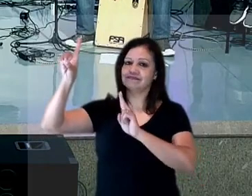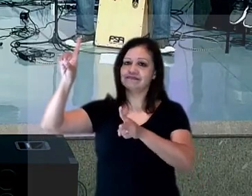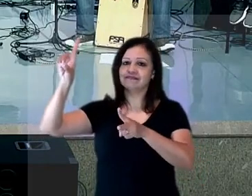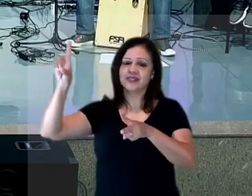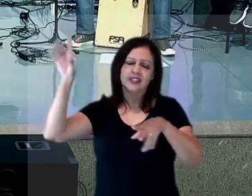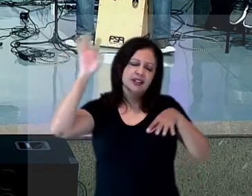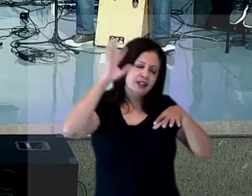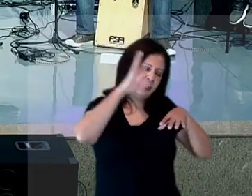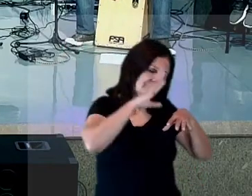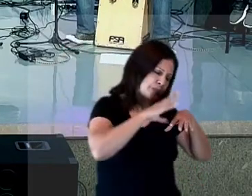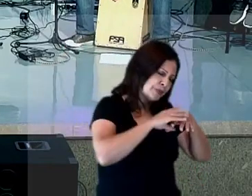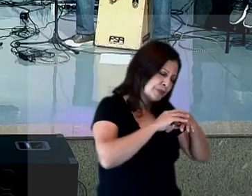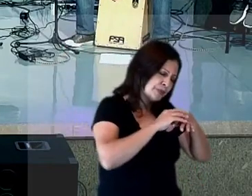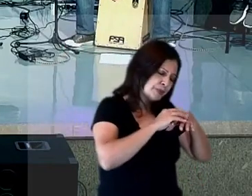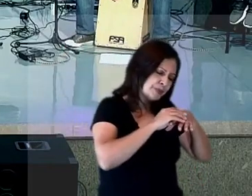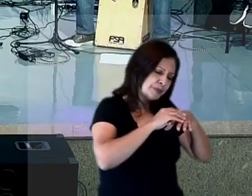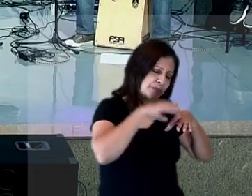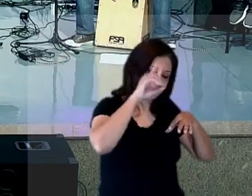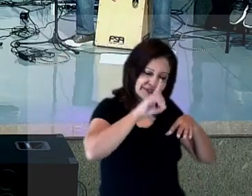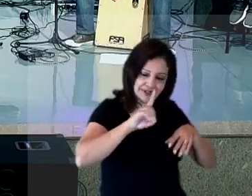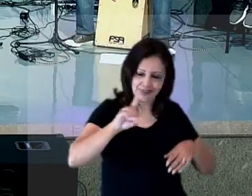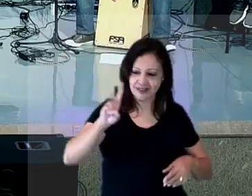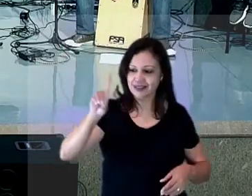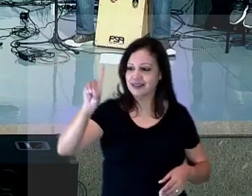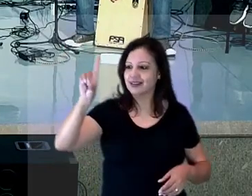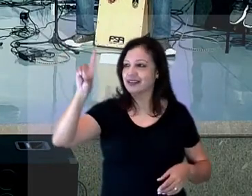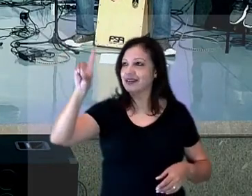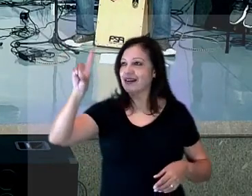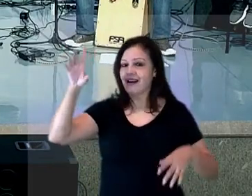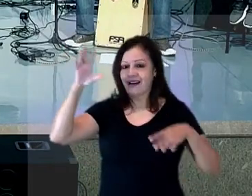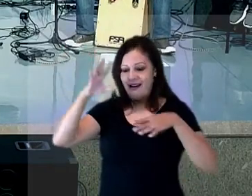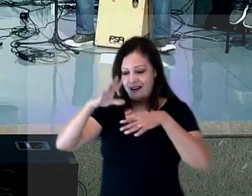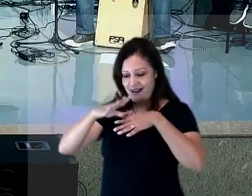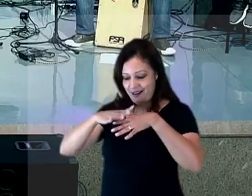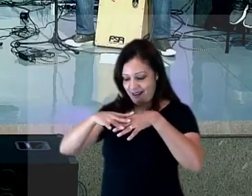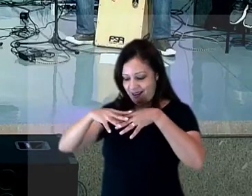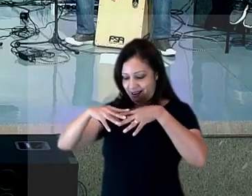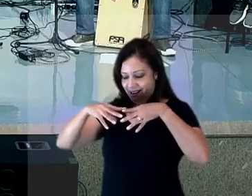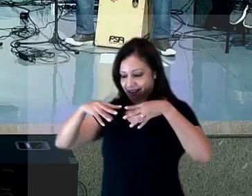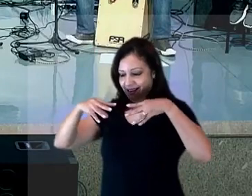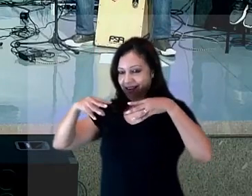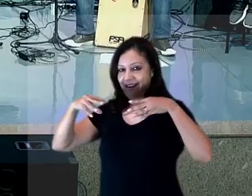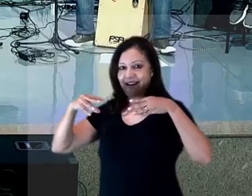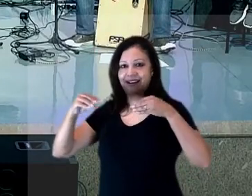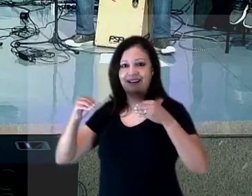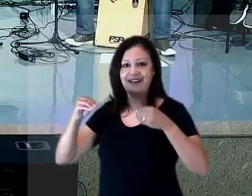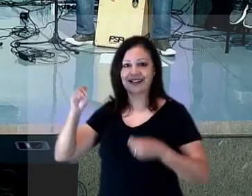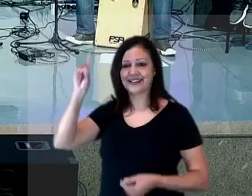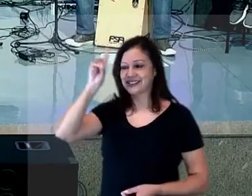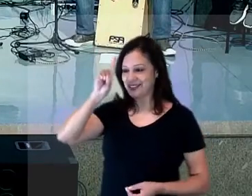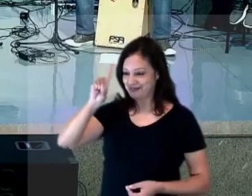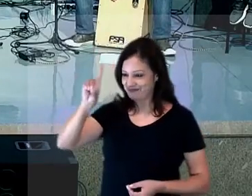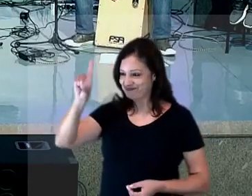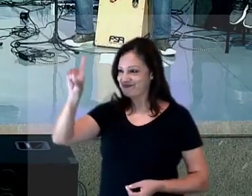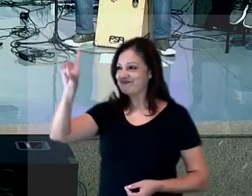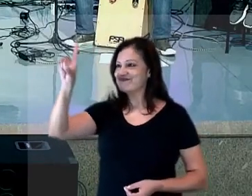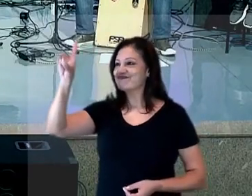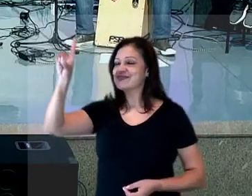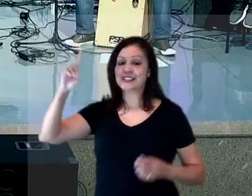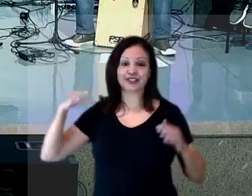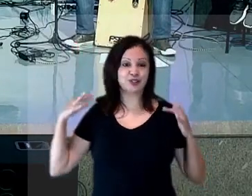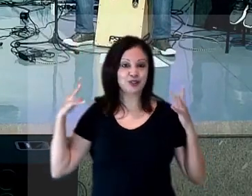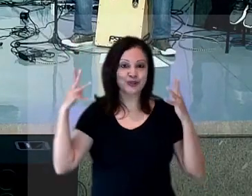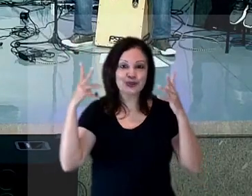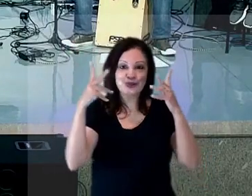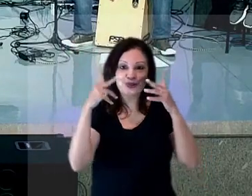Se a doença vier, Ele é Deus. Se curado eu for, Ele é